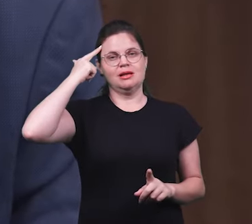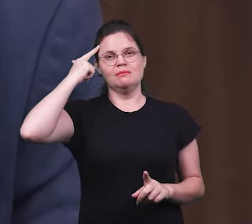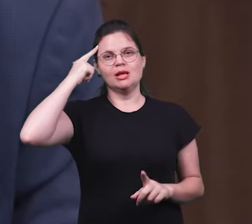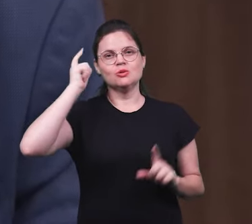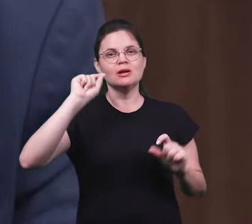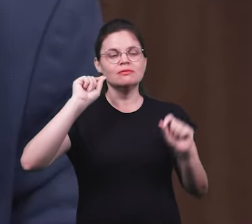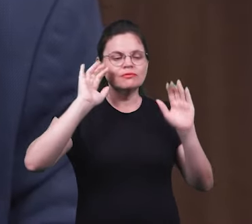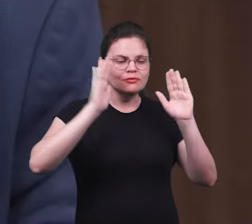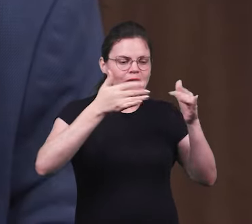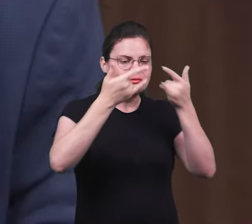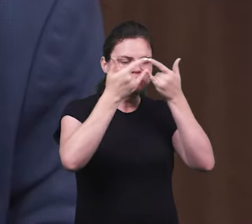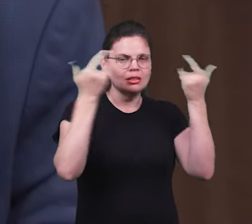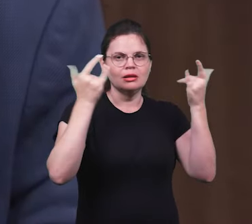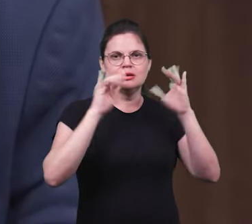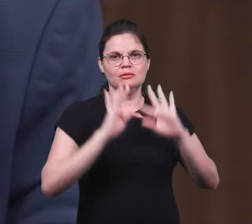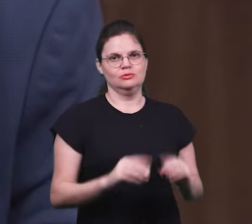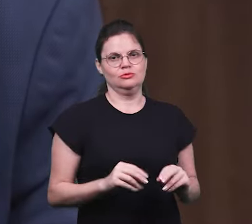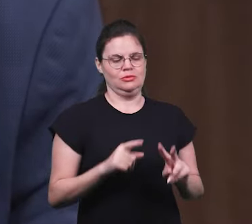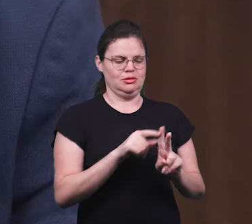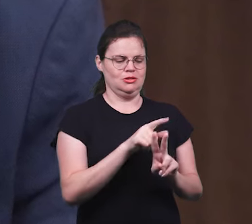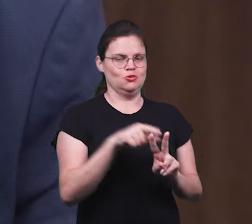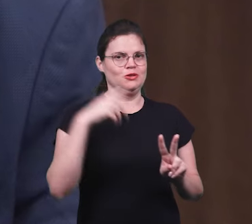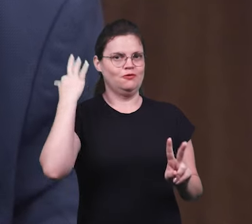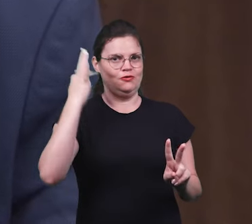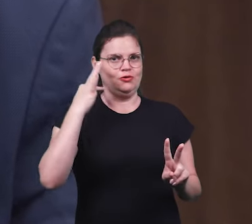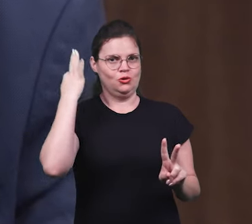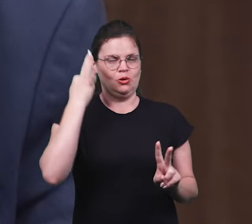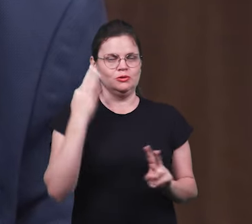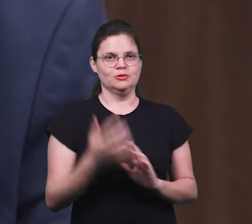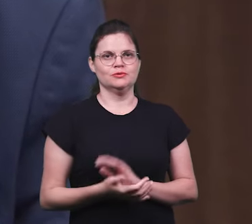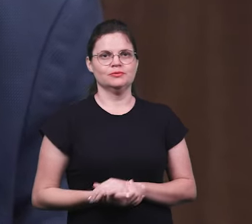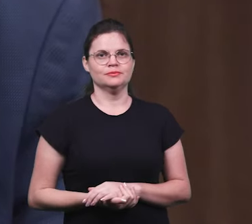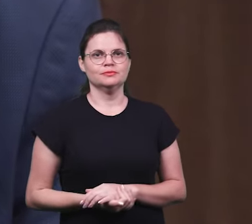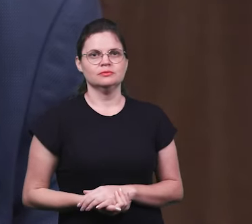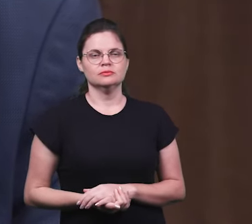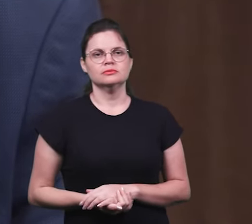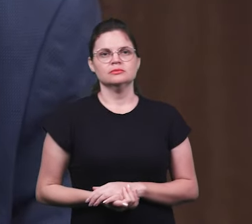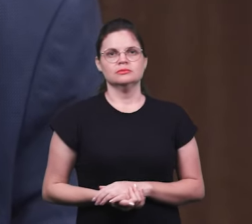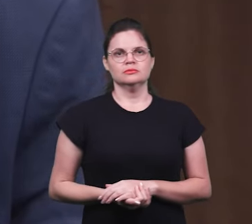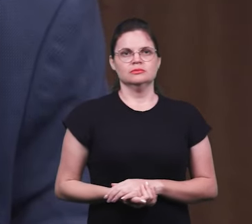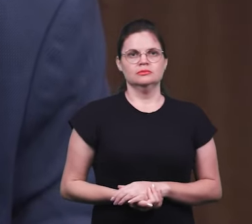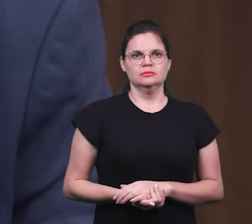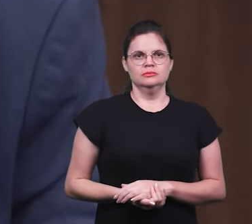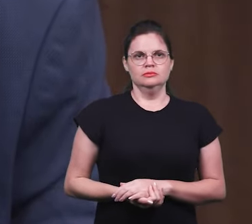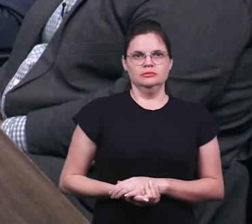pensamento voltado tudo para o material, essas duas vertentes filosóficas aqui, né?